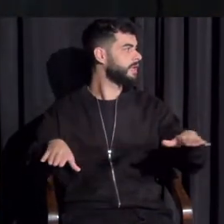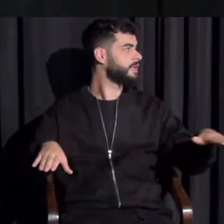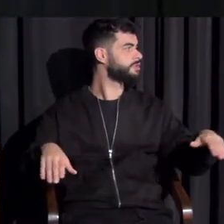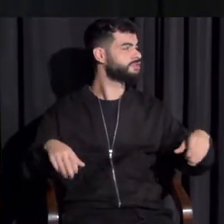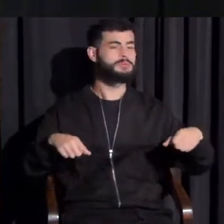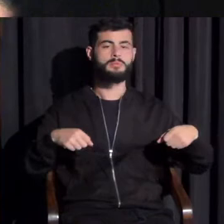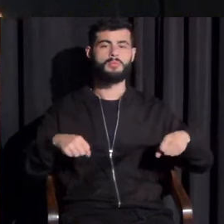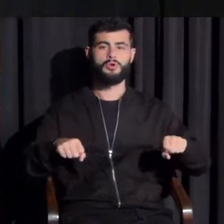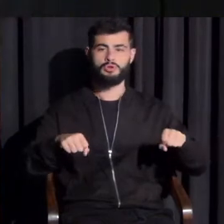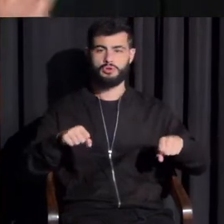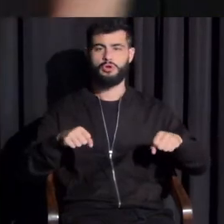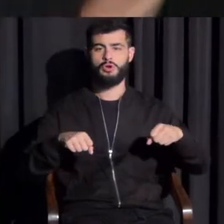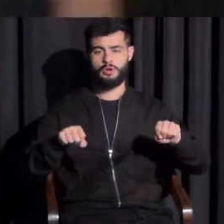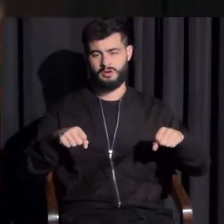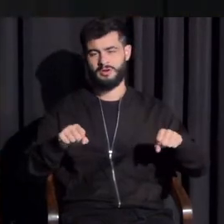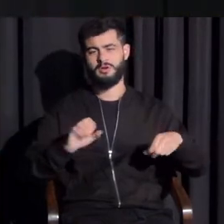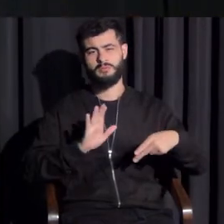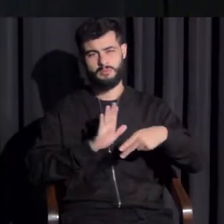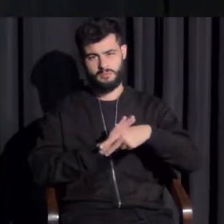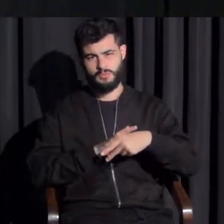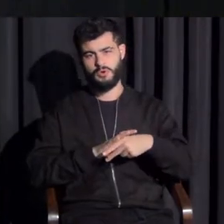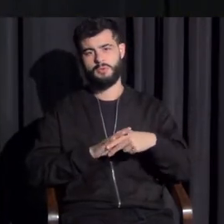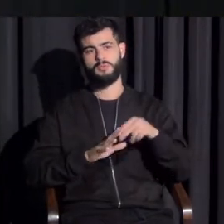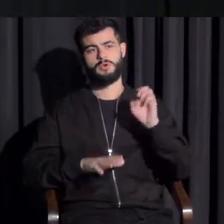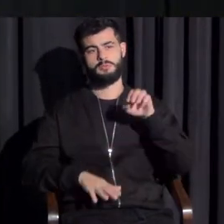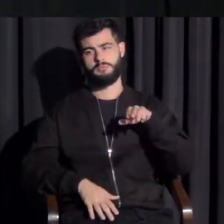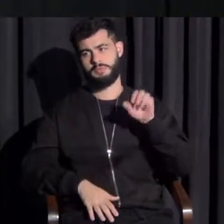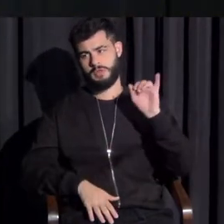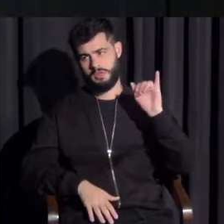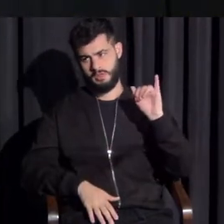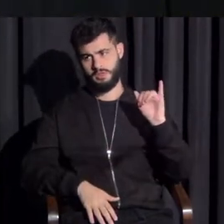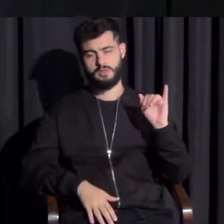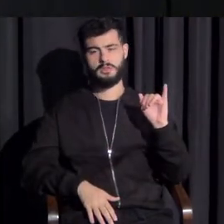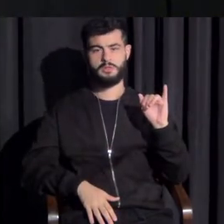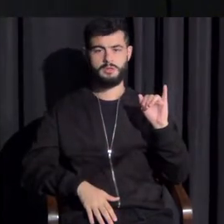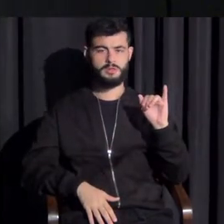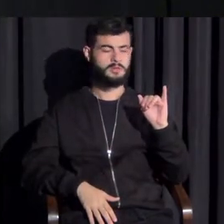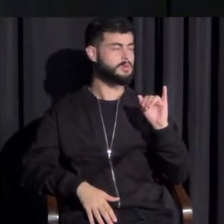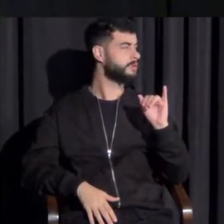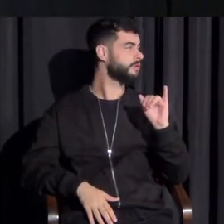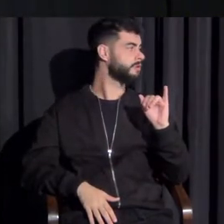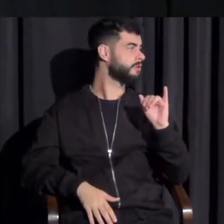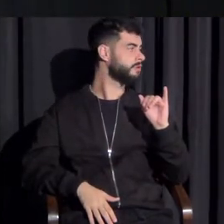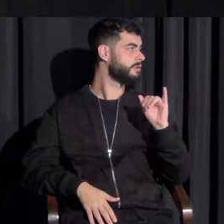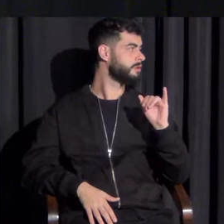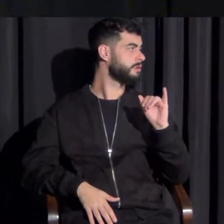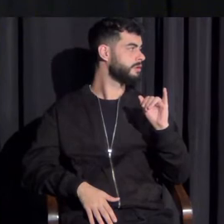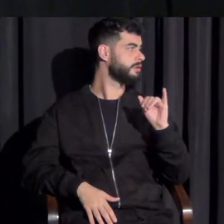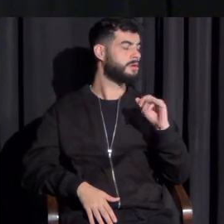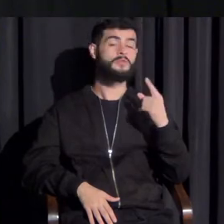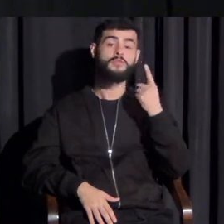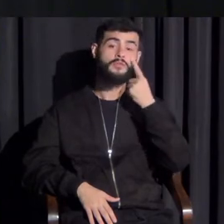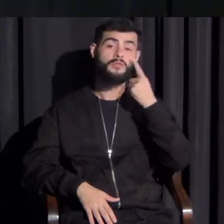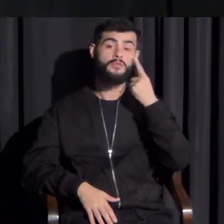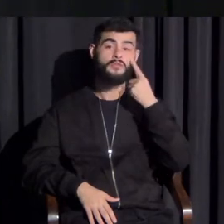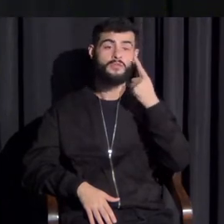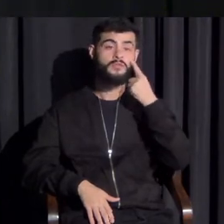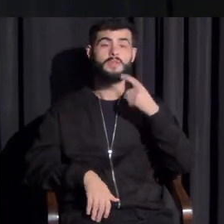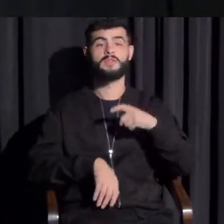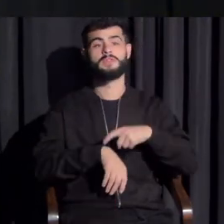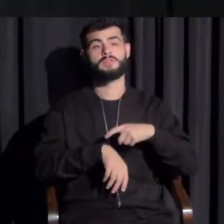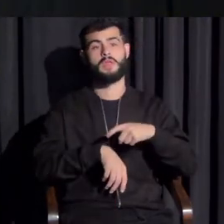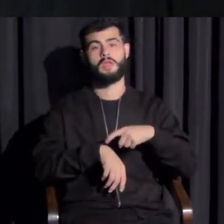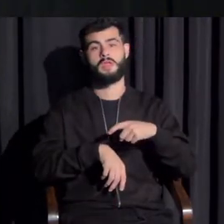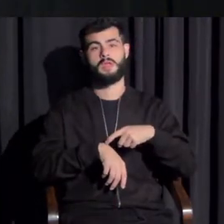motoca, crianças da educação infantil, da EMEI Armando, vai contar o tempo para atravessar a